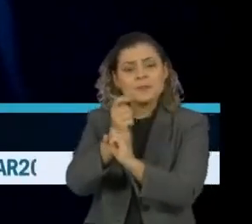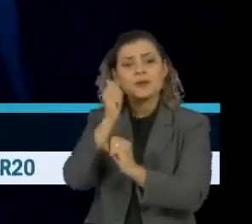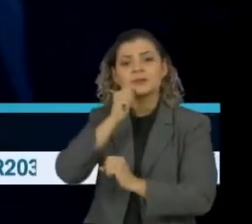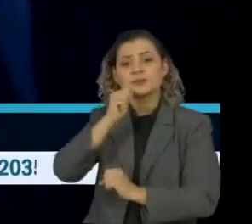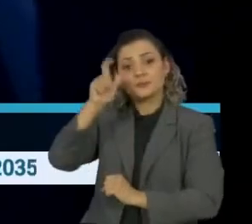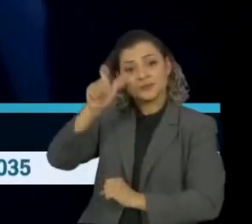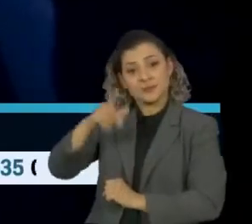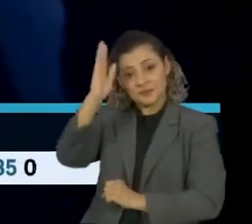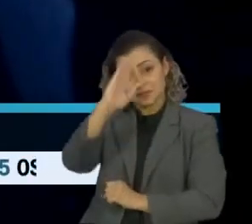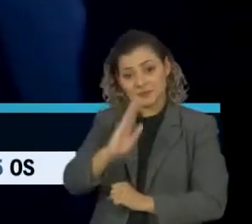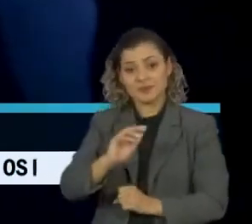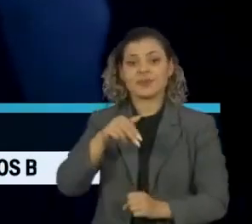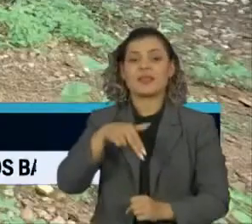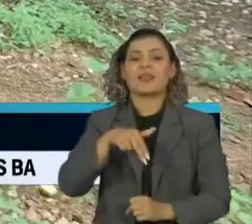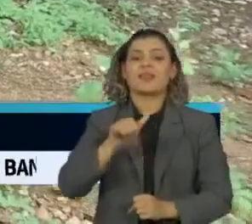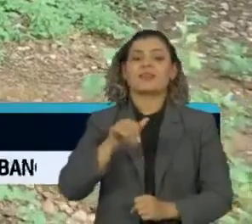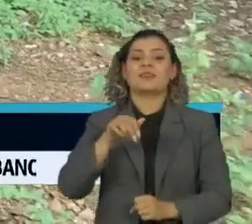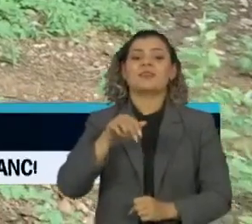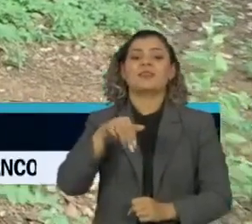pesquisadora brasileira Niede Guidon.